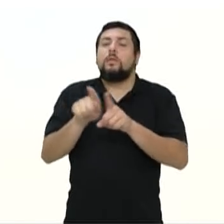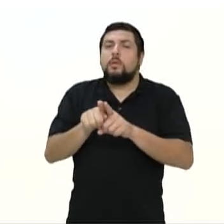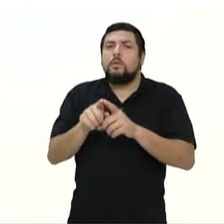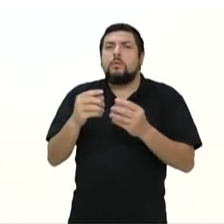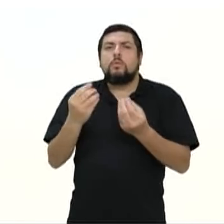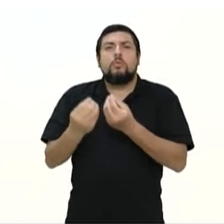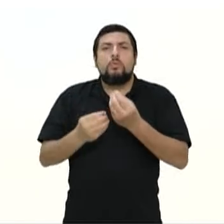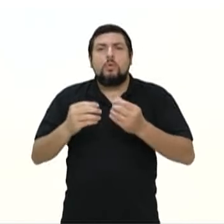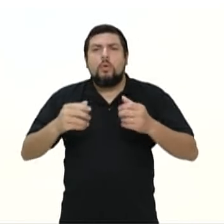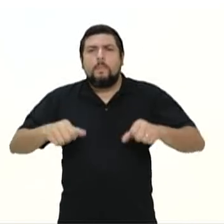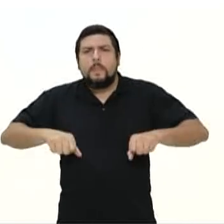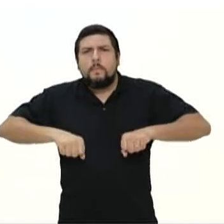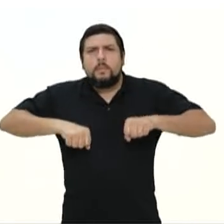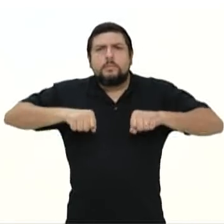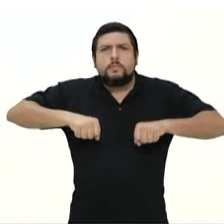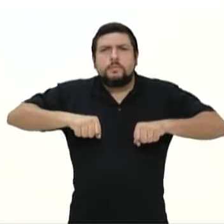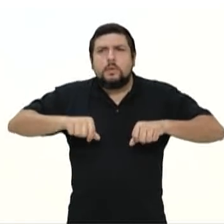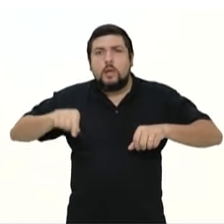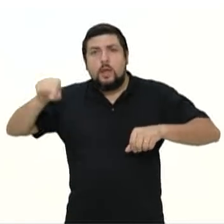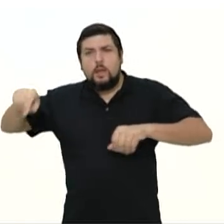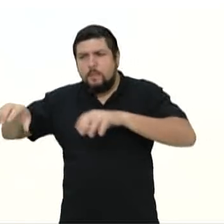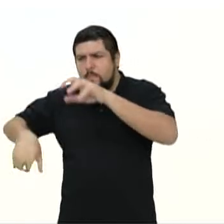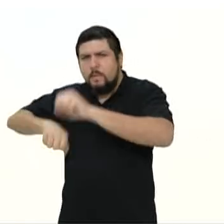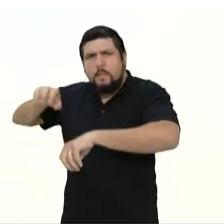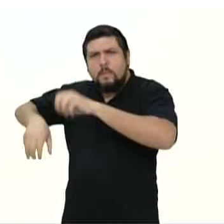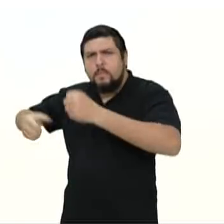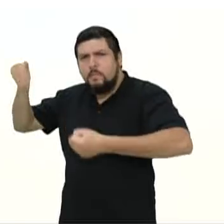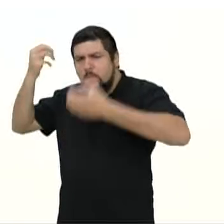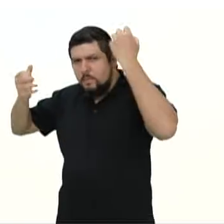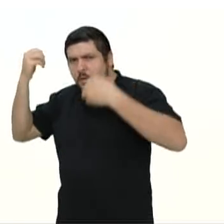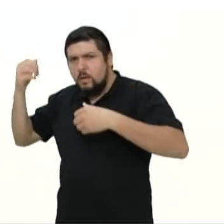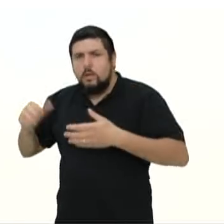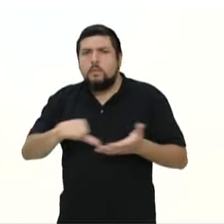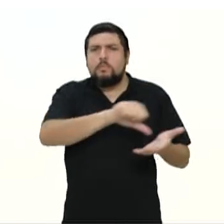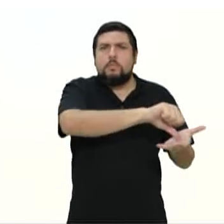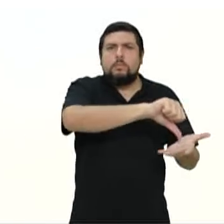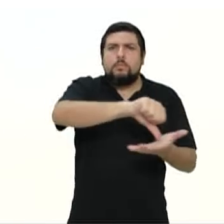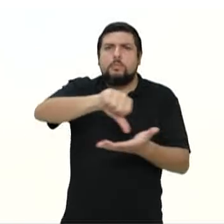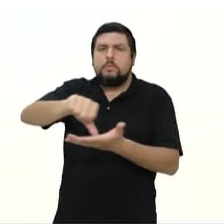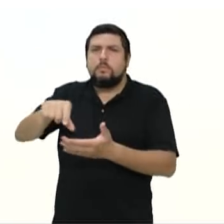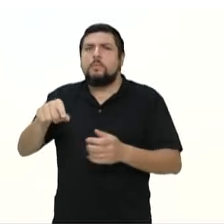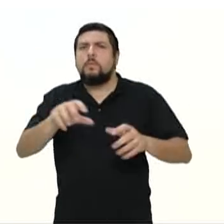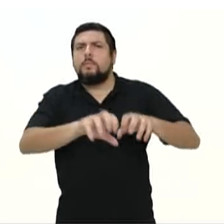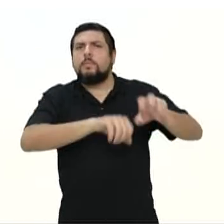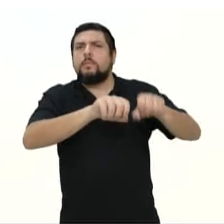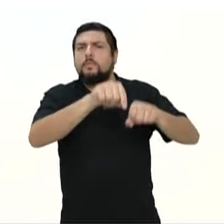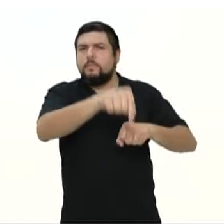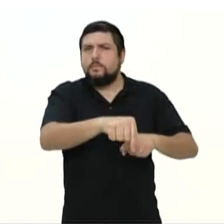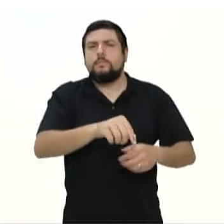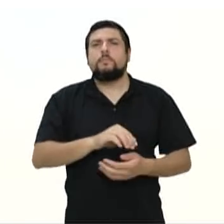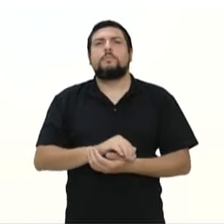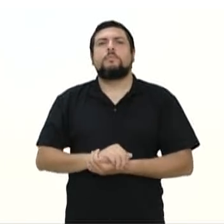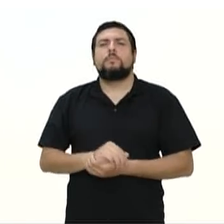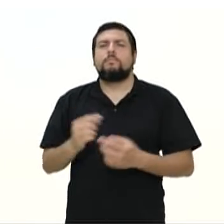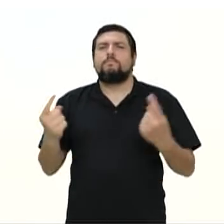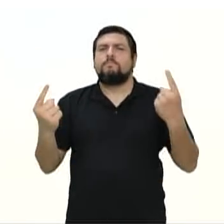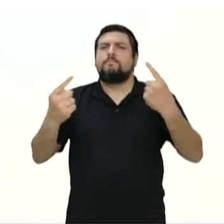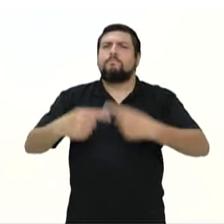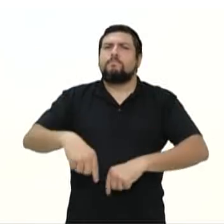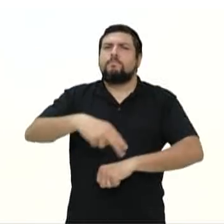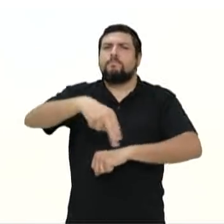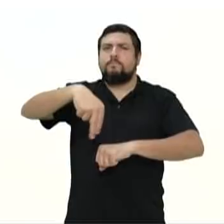da estrutural o seu sustento. Desafio nacional. O encerramento do